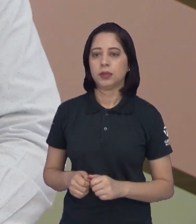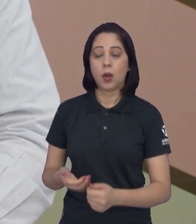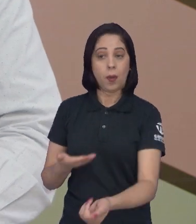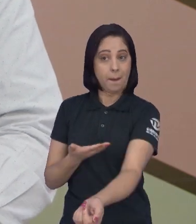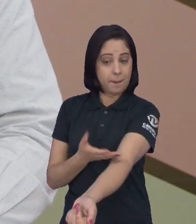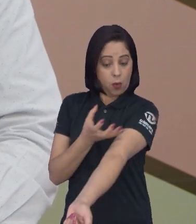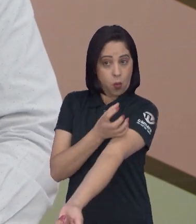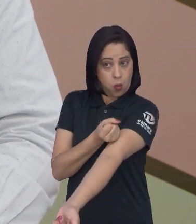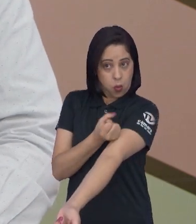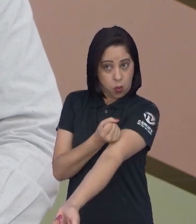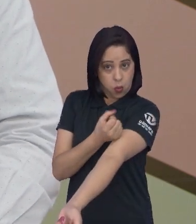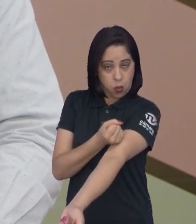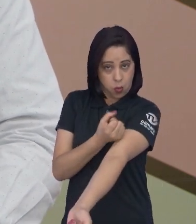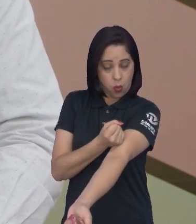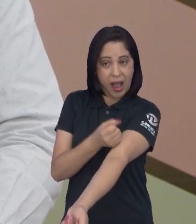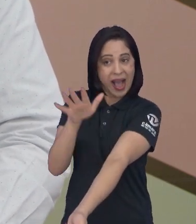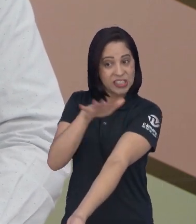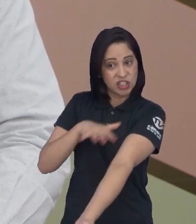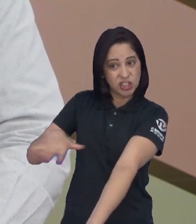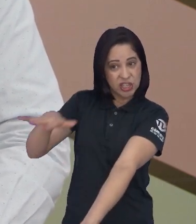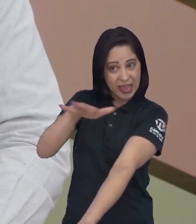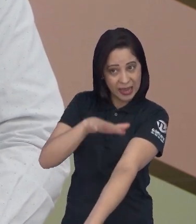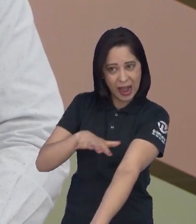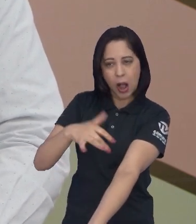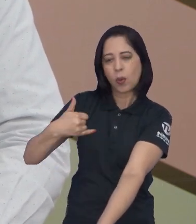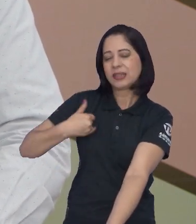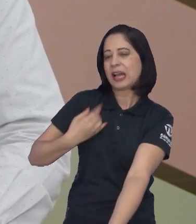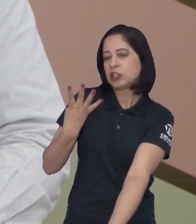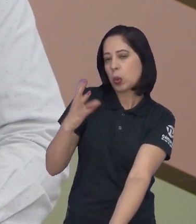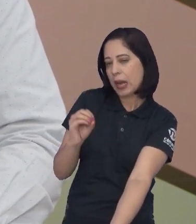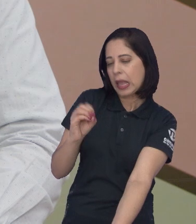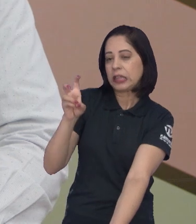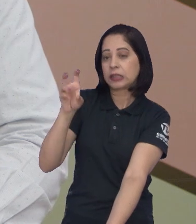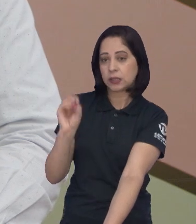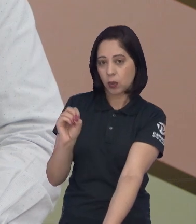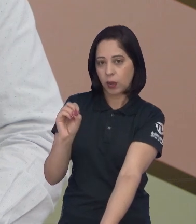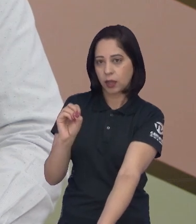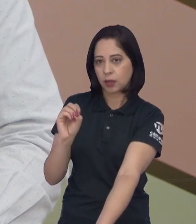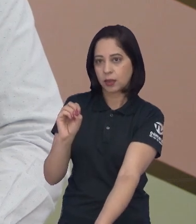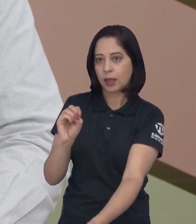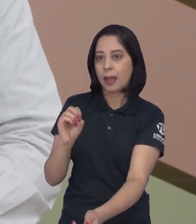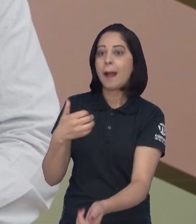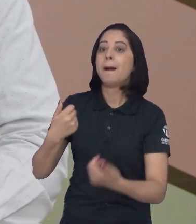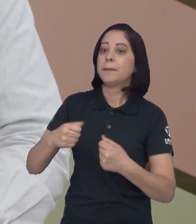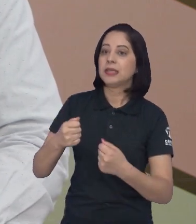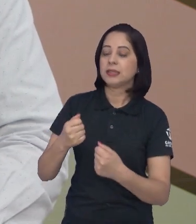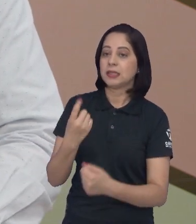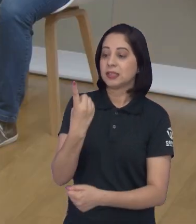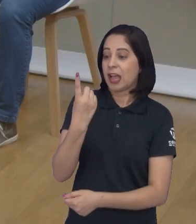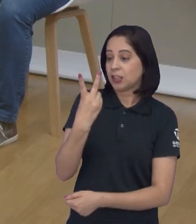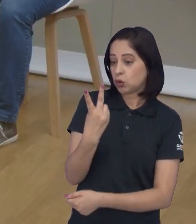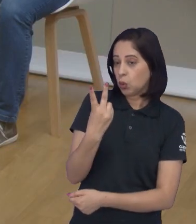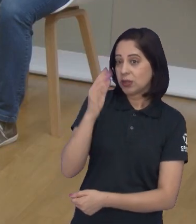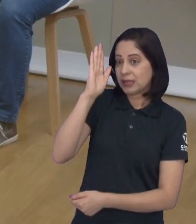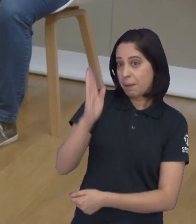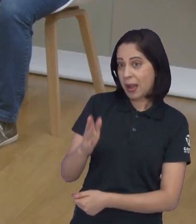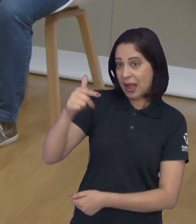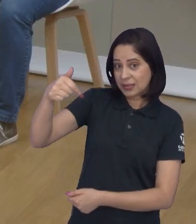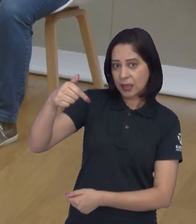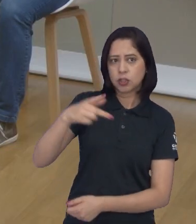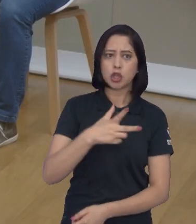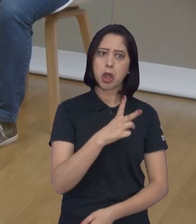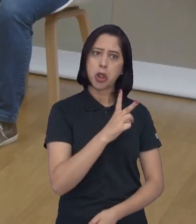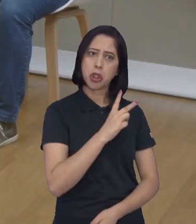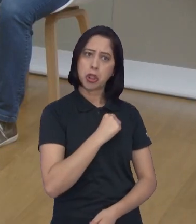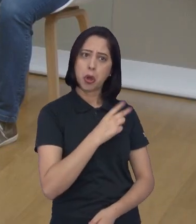para população geral assim 40 50 anos eu gosto muito do número 12 por 7 um pensei 12 por8